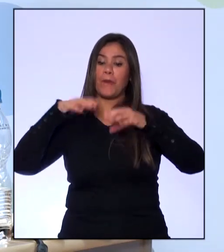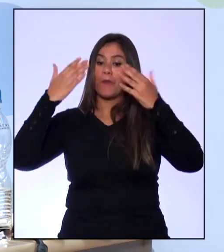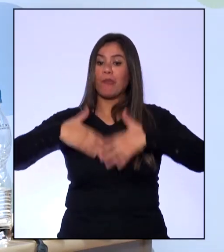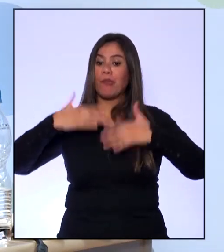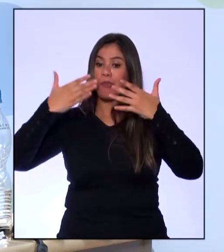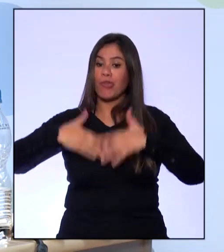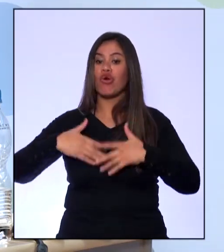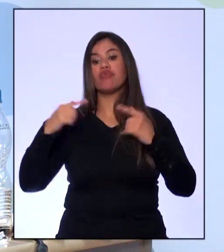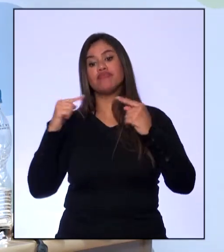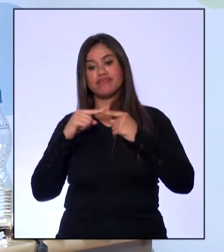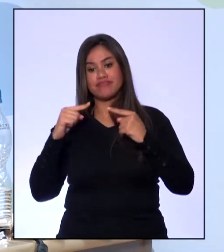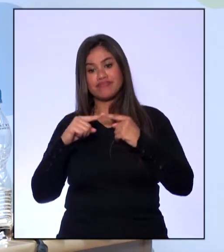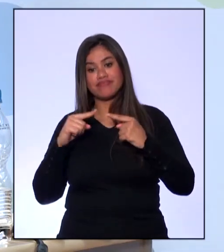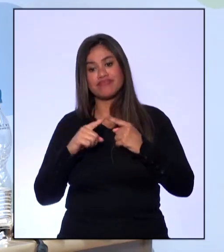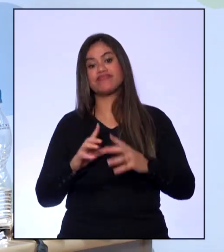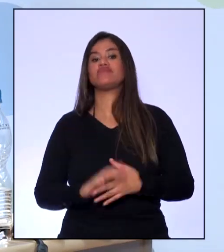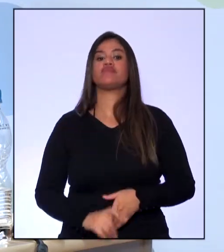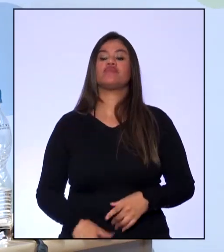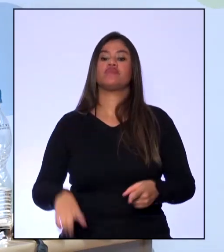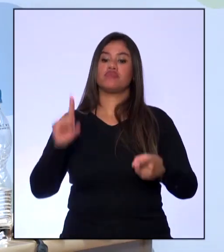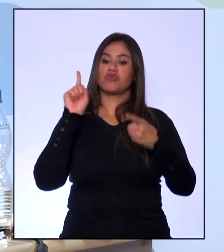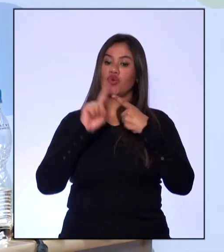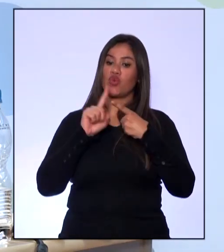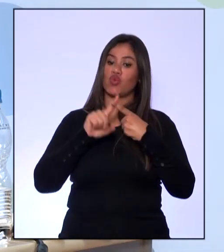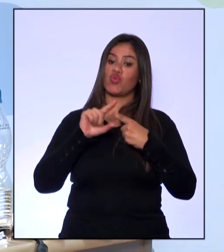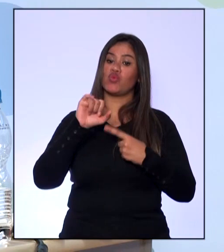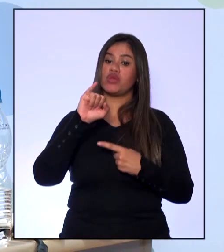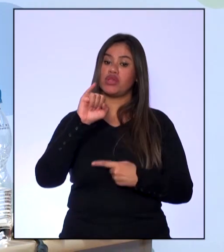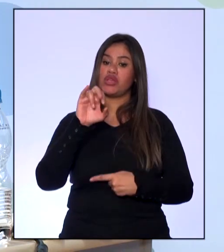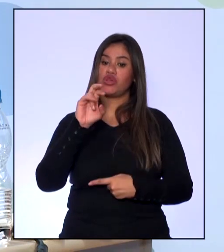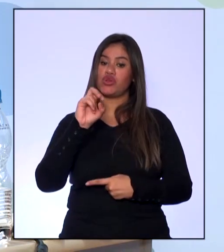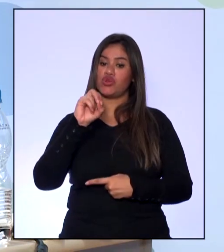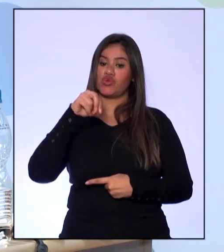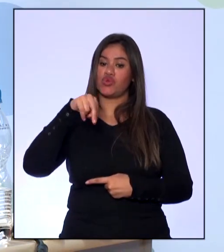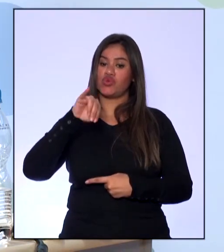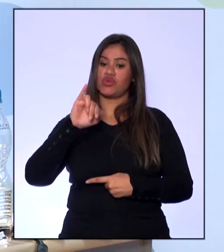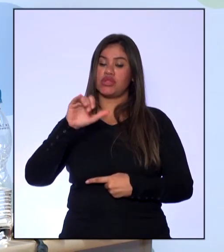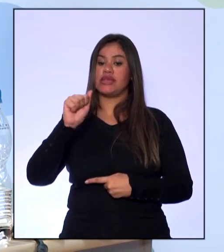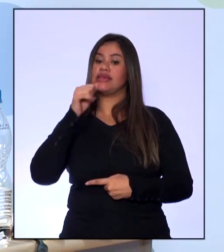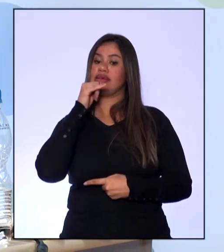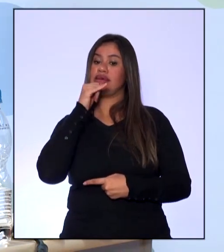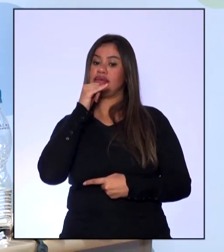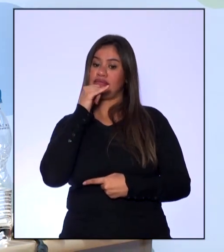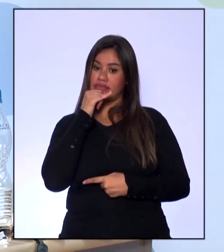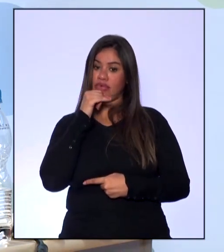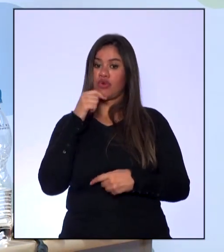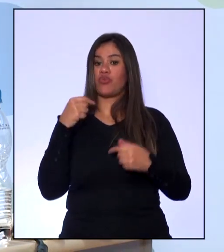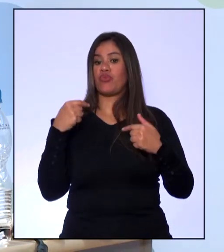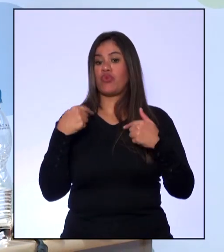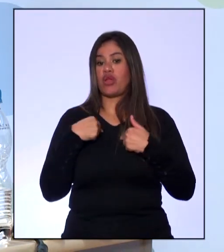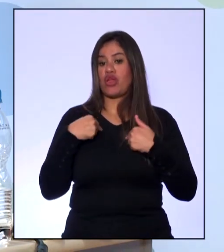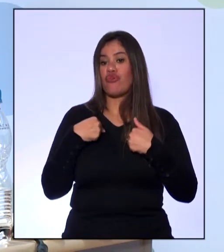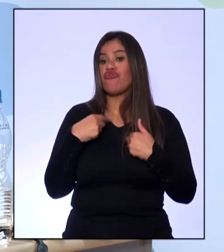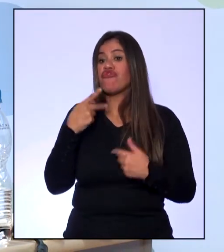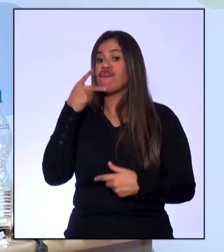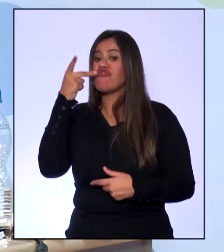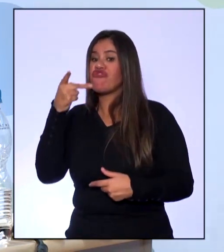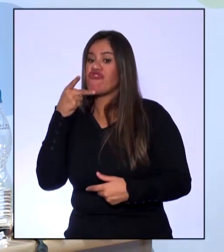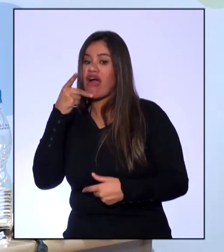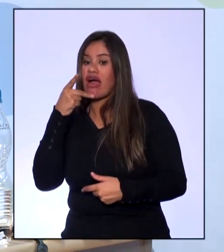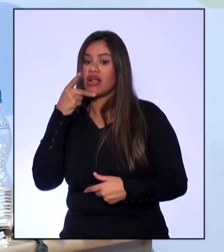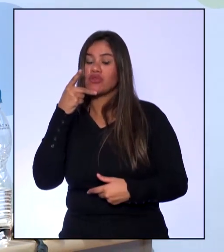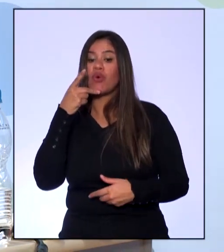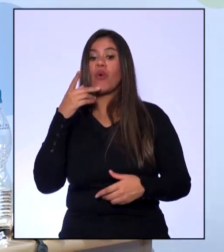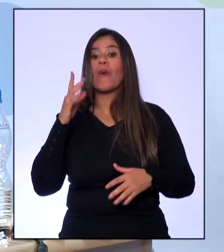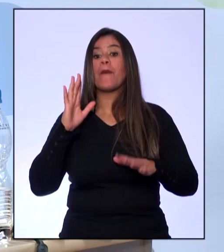A ironia é quando falo uma coisa e faço outra. É muito fácil eu dizer que eu amo o verão se eu estou dentro da minha casa, eu